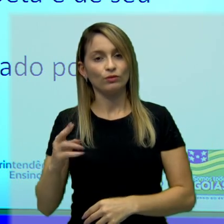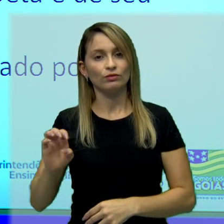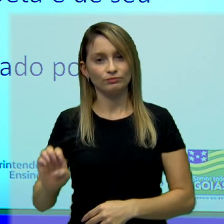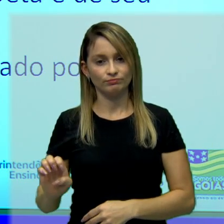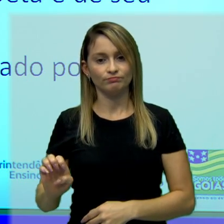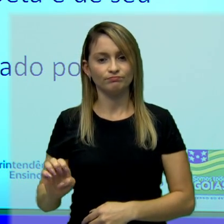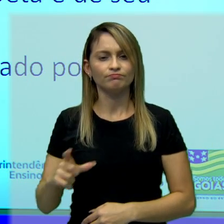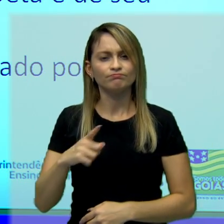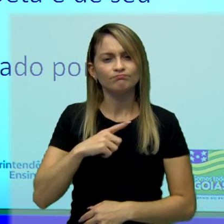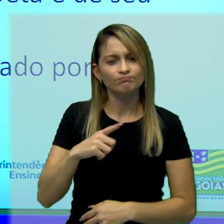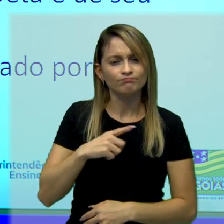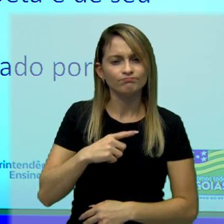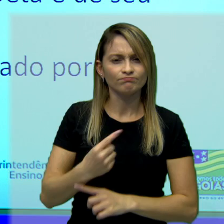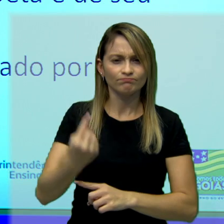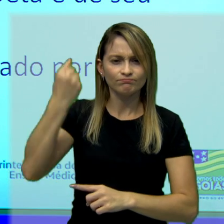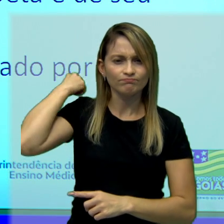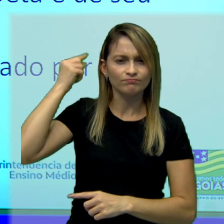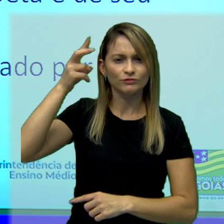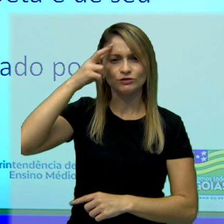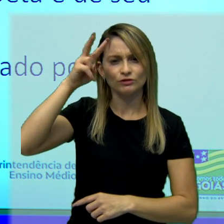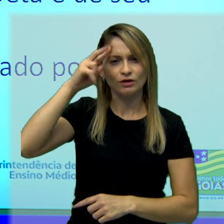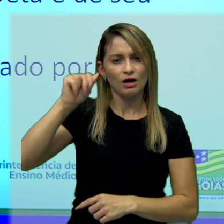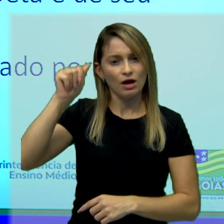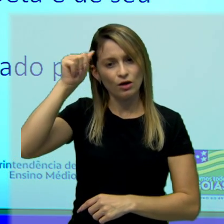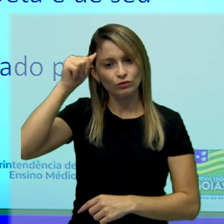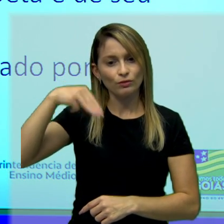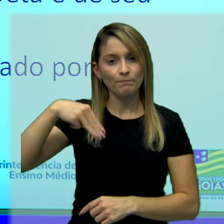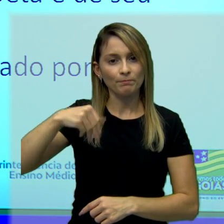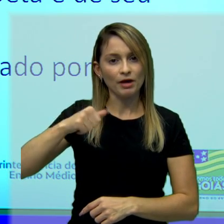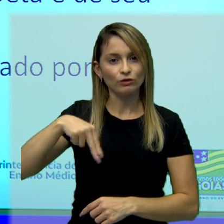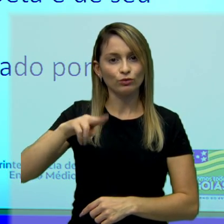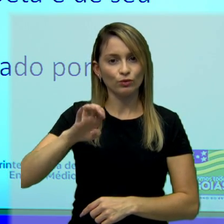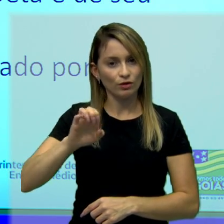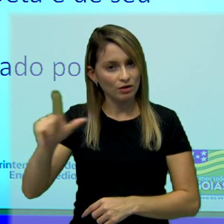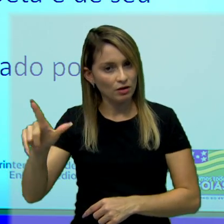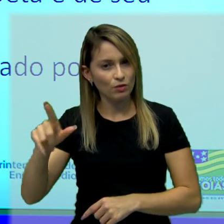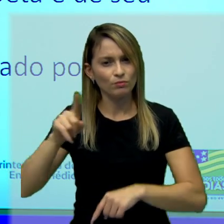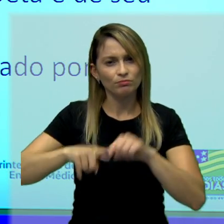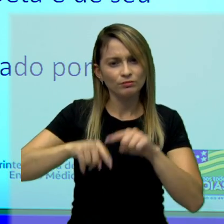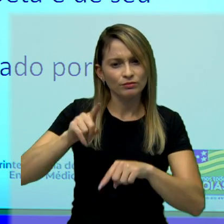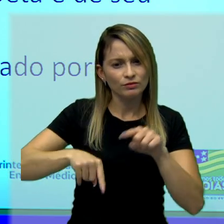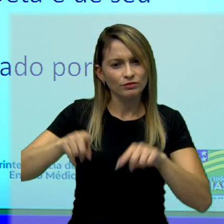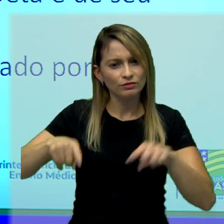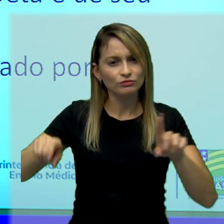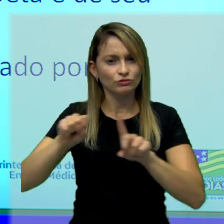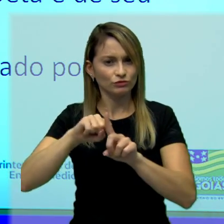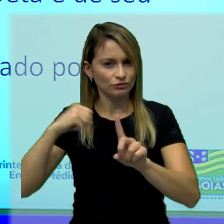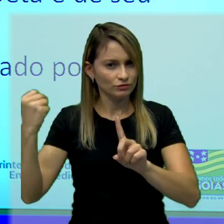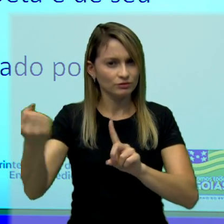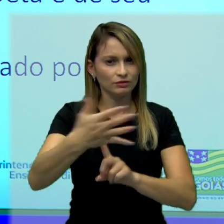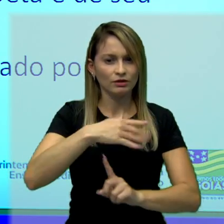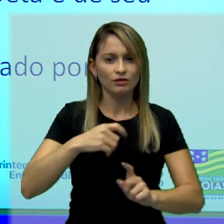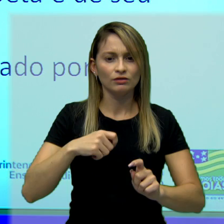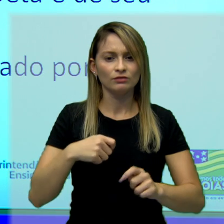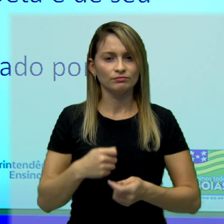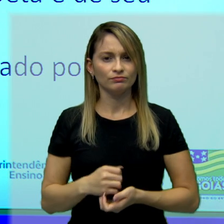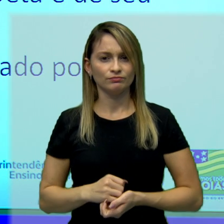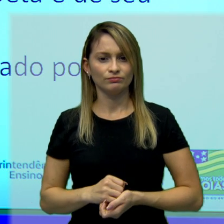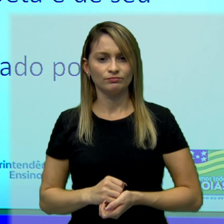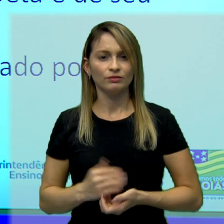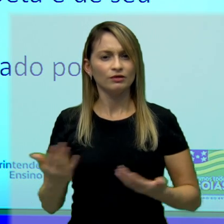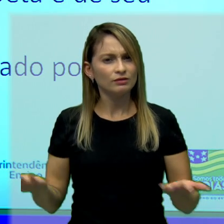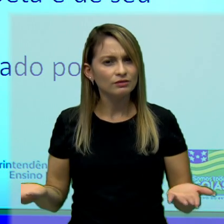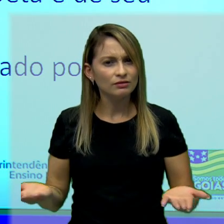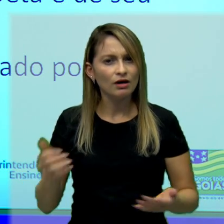Ou ainda, remete a um tempo da vida de Manuel Bandeira, marcado por desigualdades sociais e